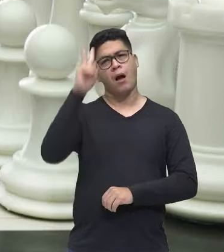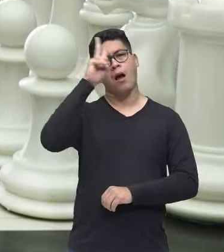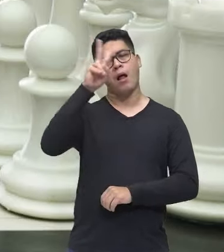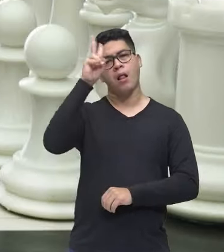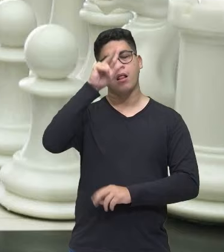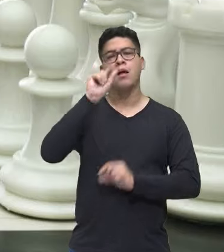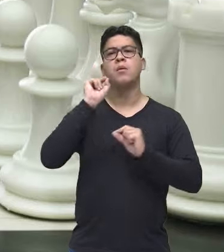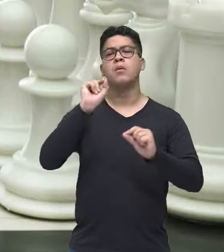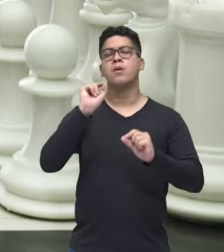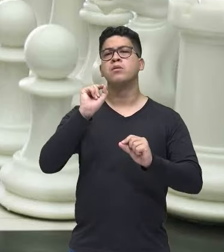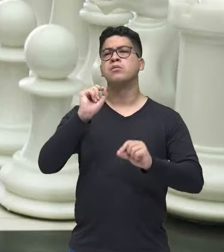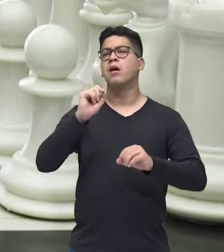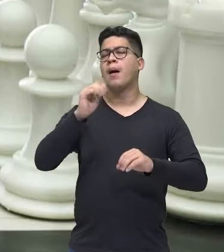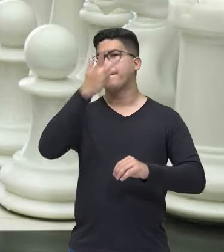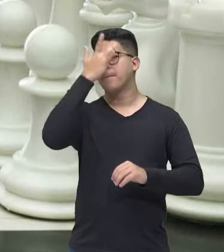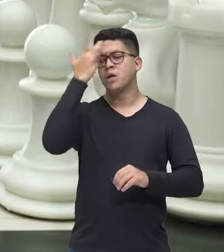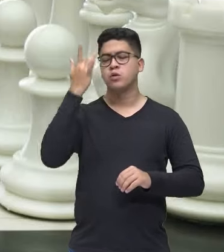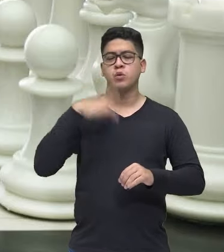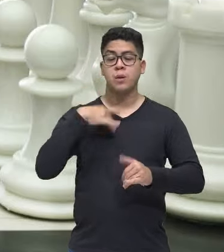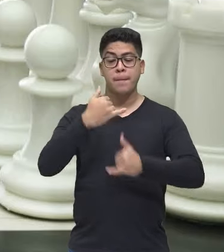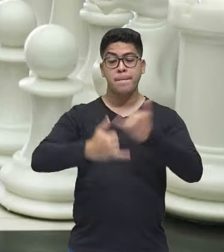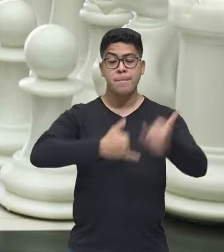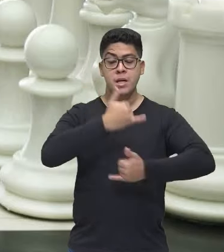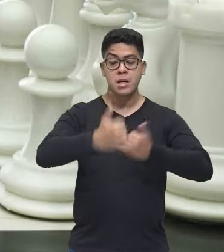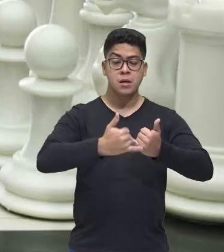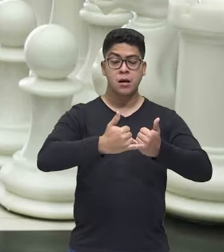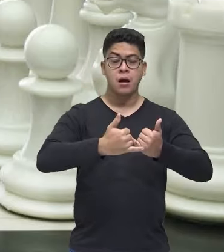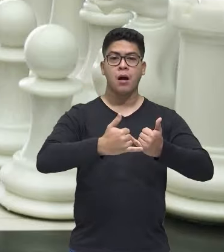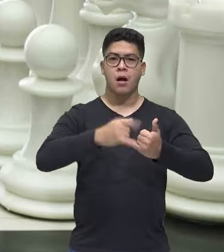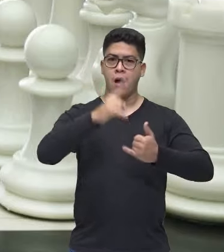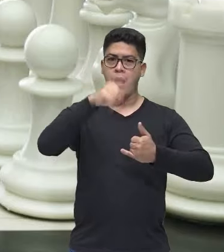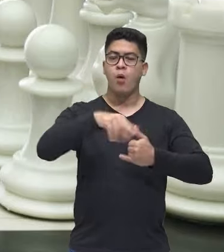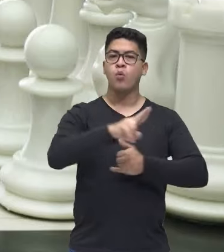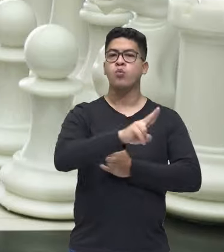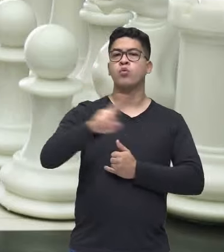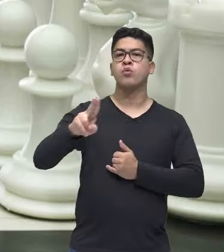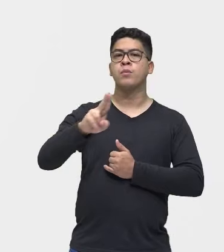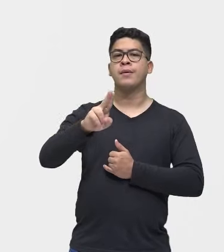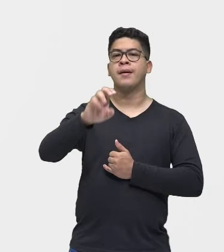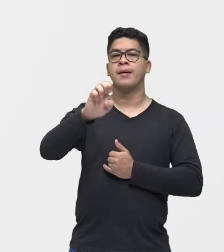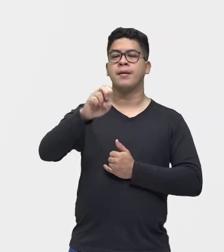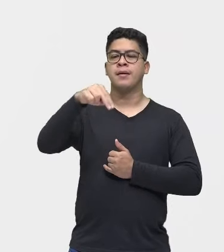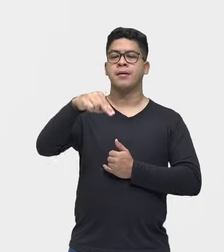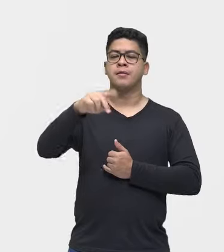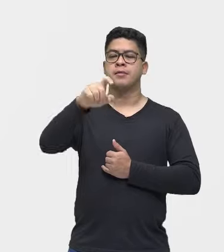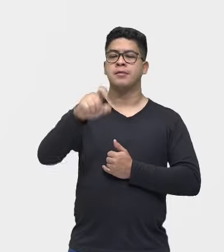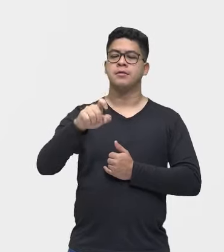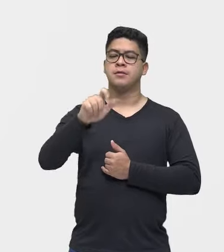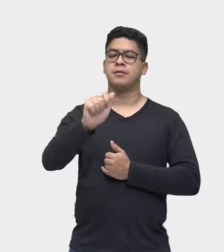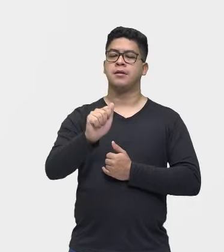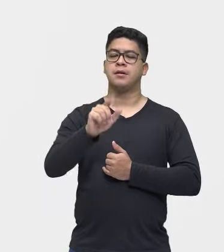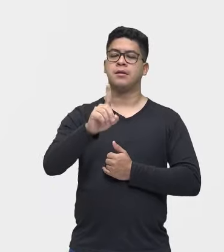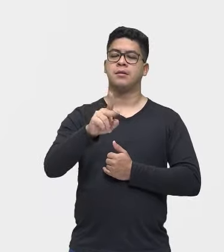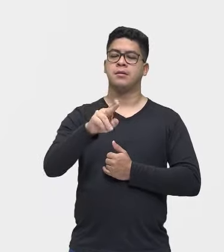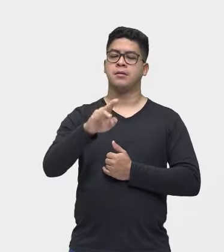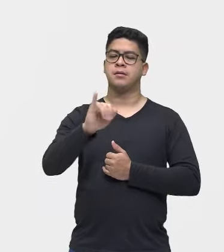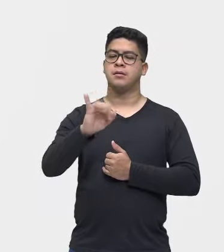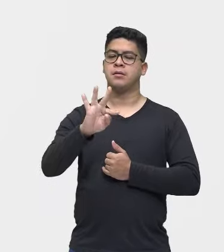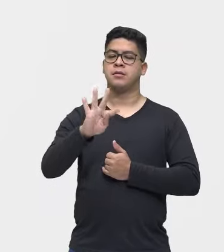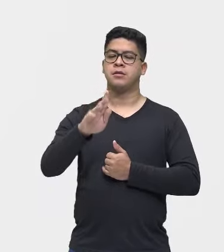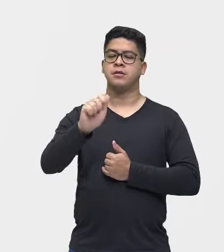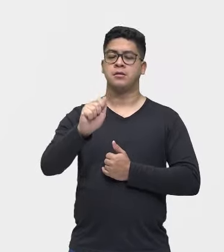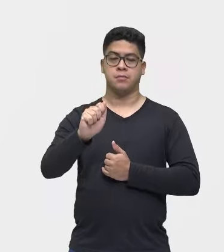que pratica o xadrez, ele é chamado de enxadrista. Outra coisa que eu quero lembrar a